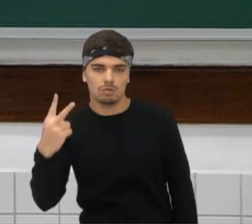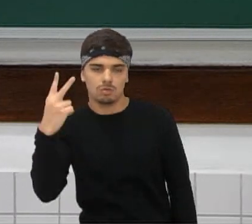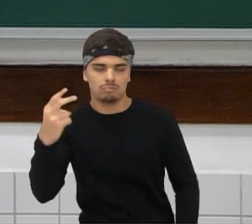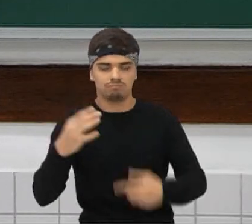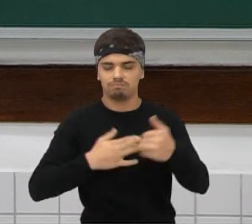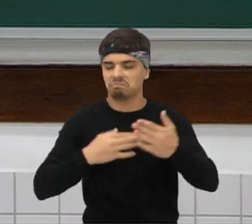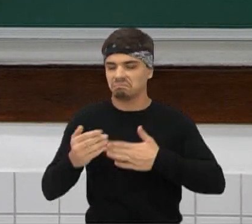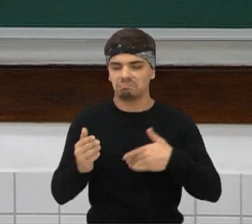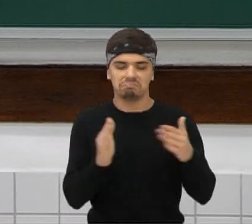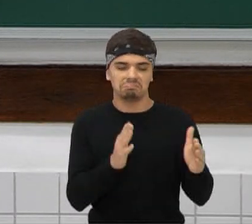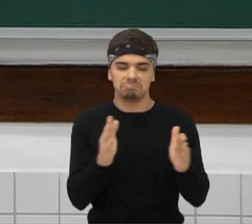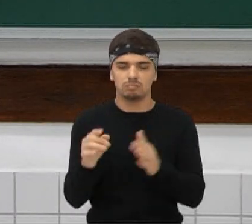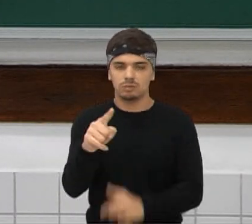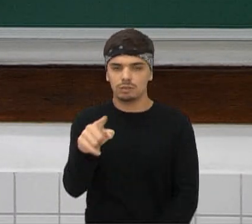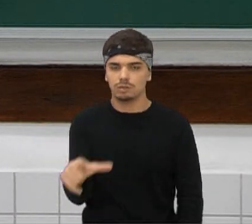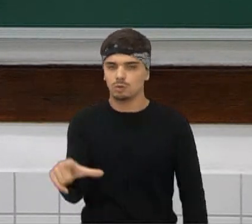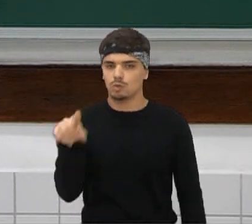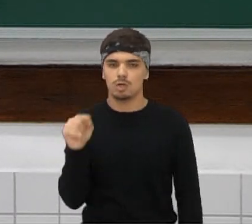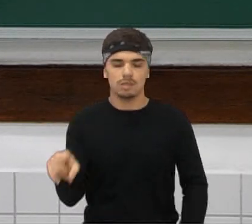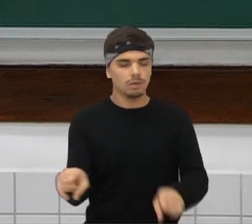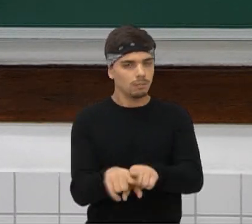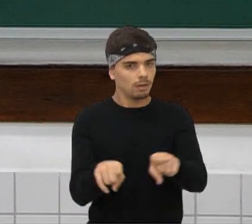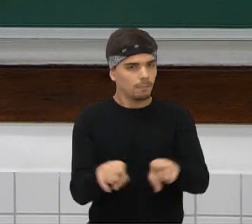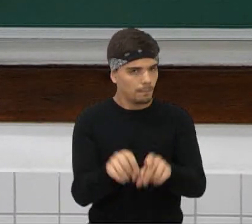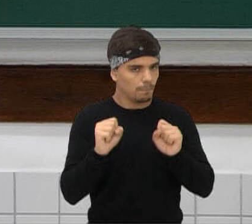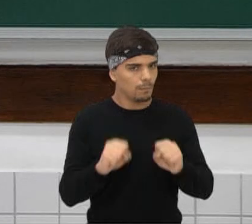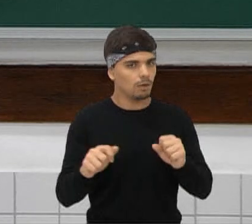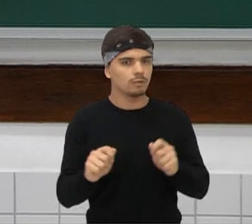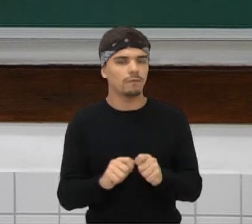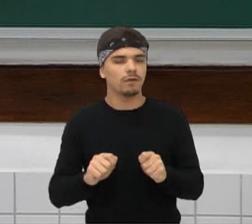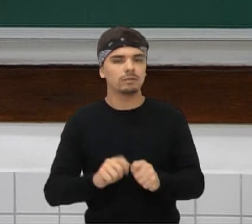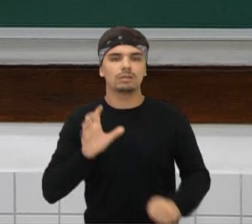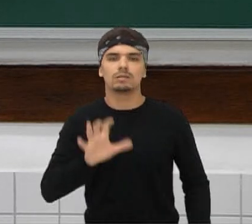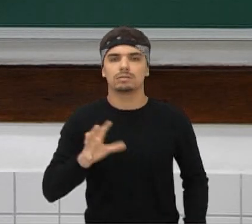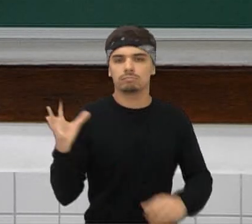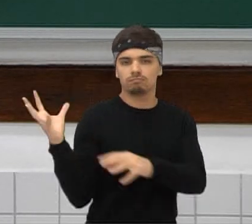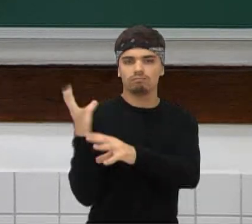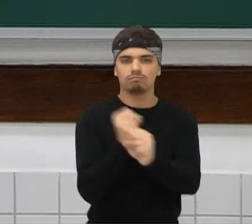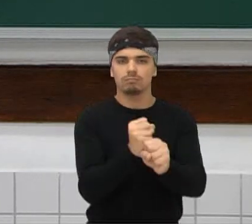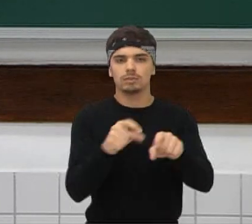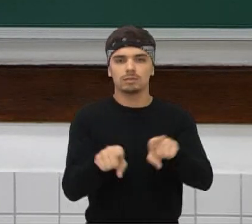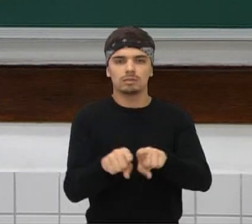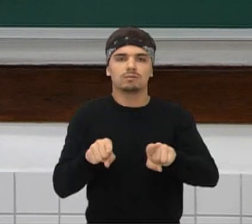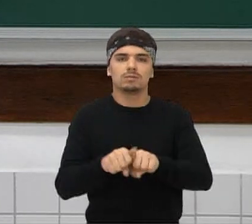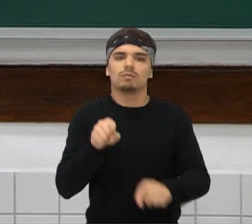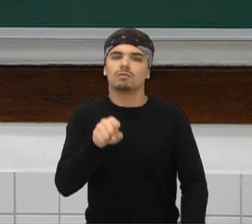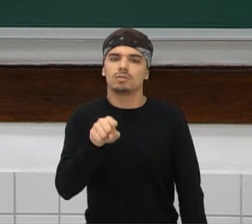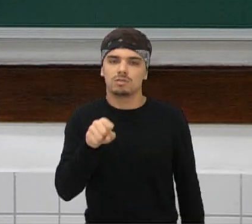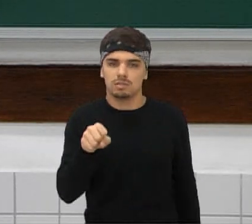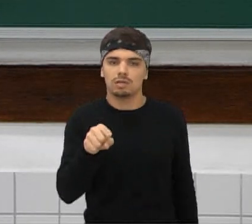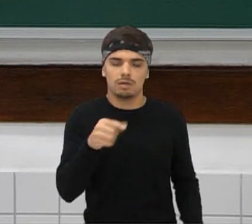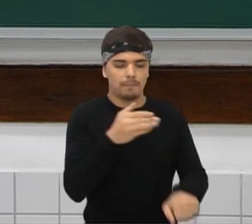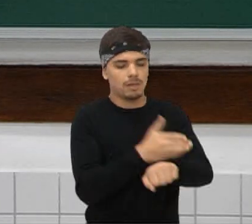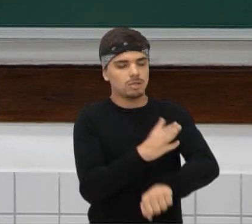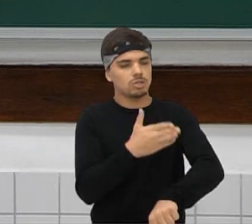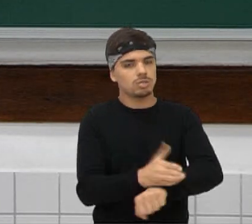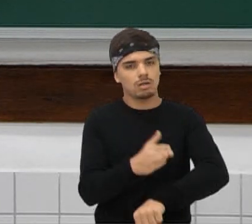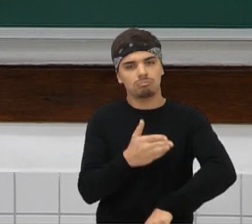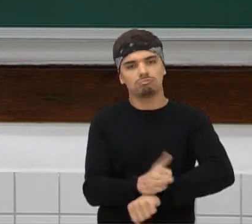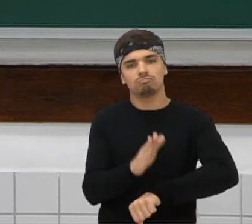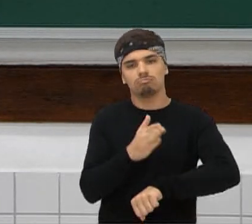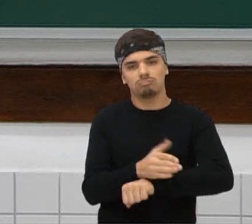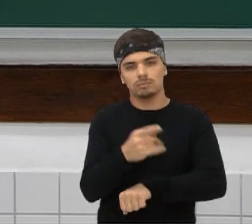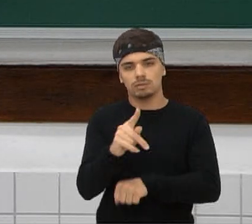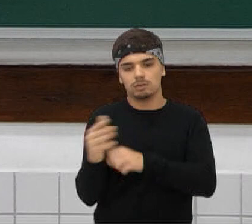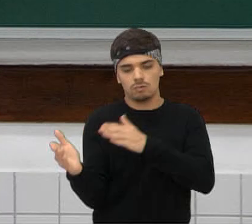ordem. Você também pode fazer, né, essa continha para que você pratique ali do lado